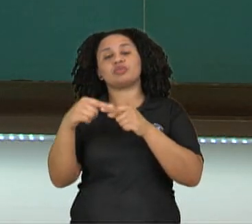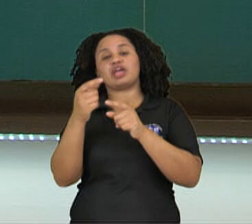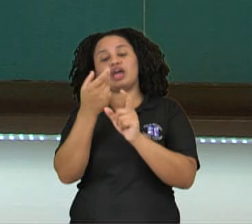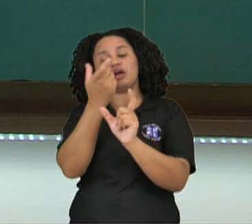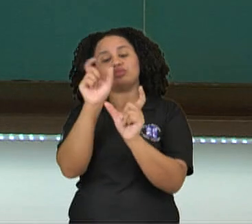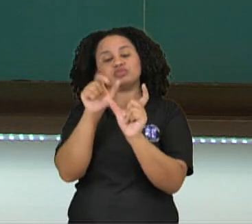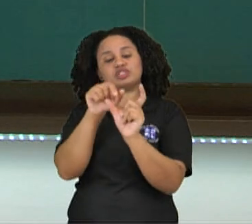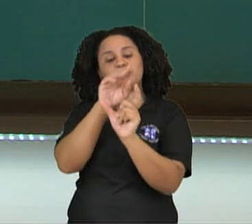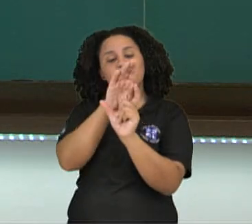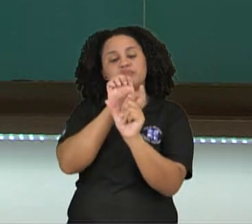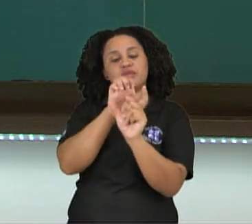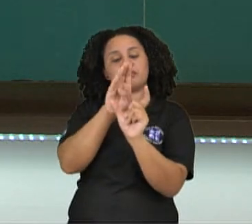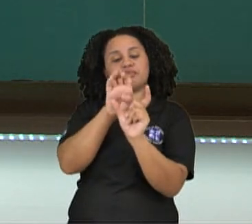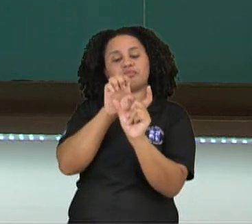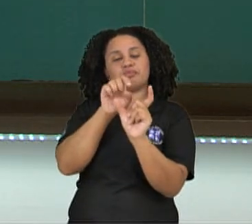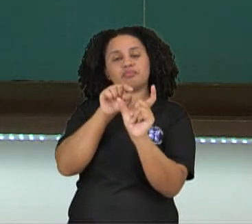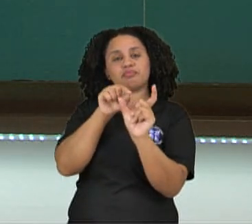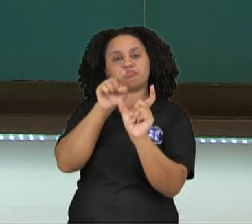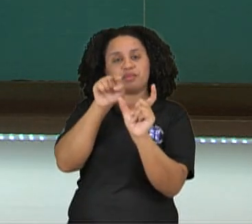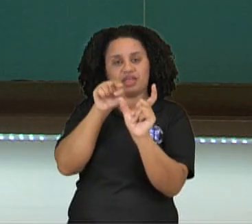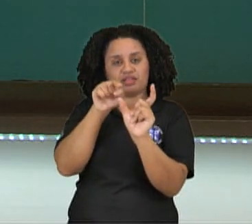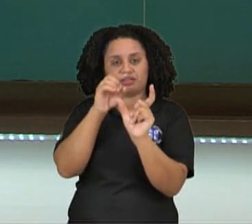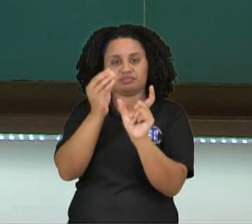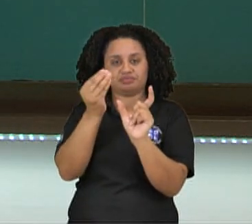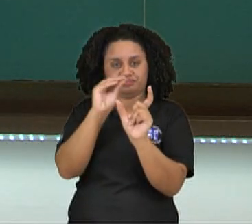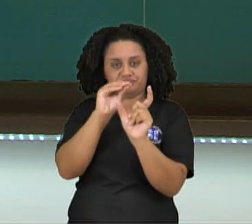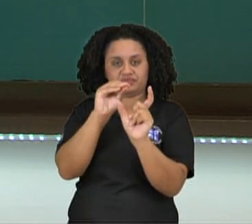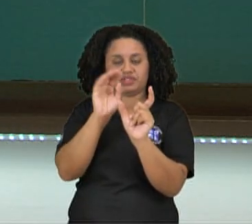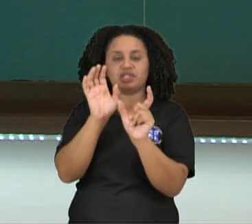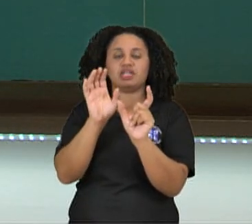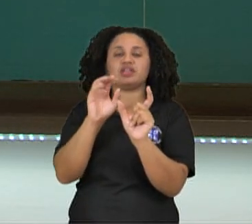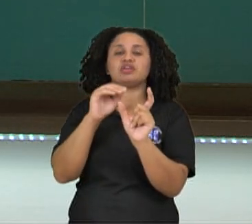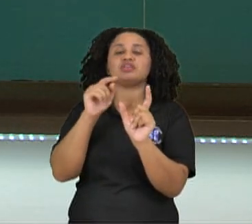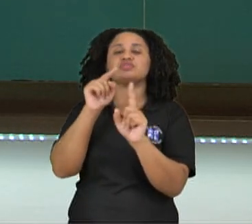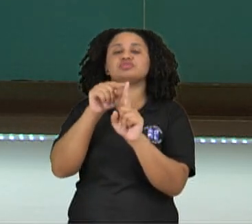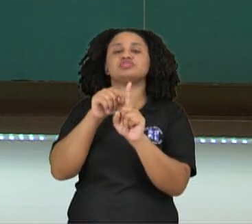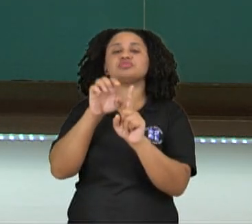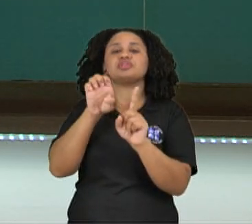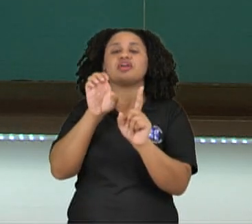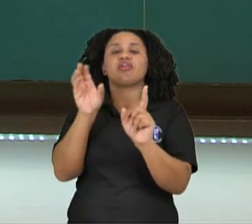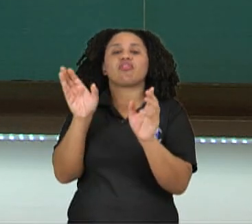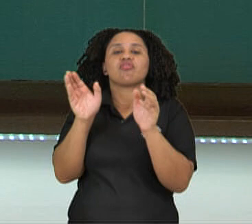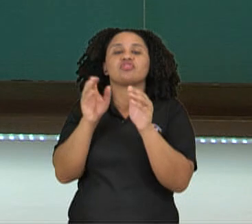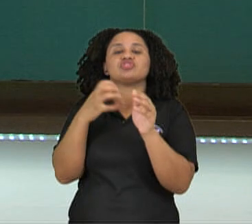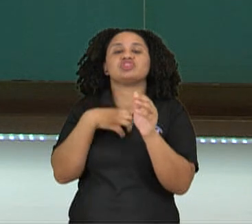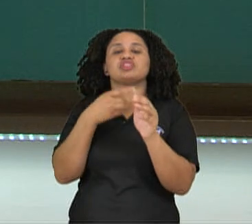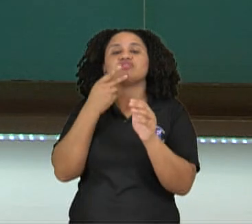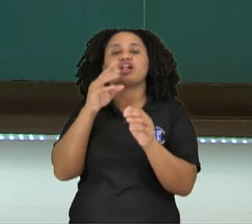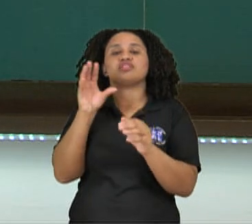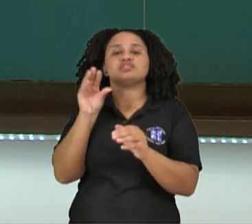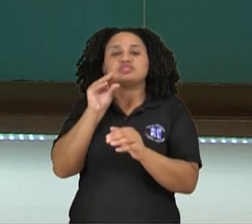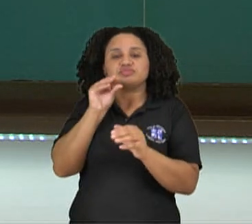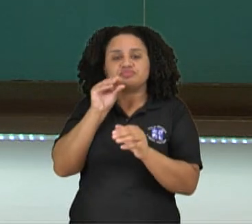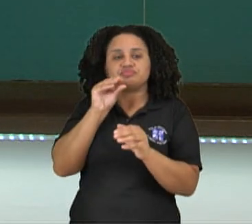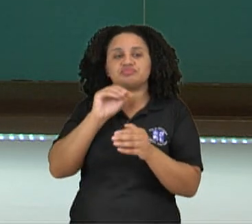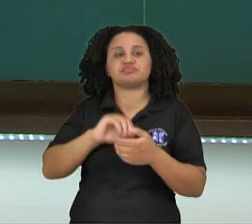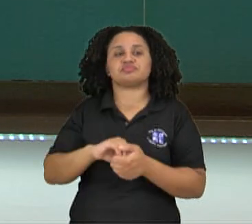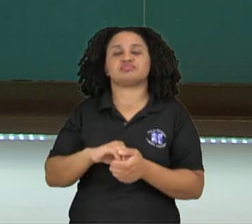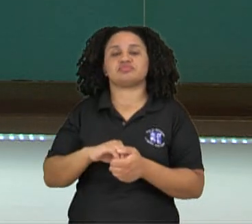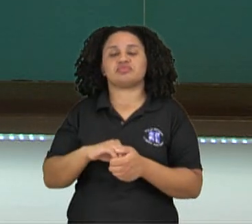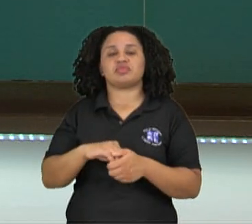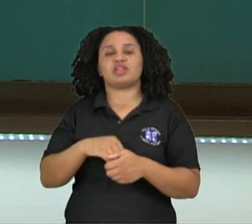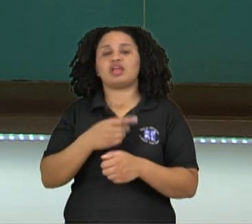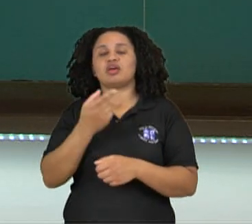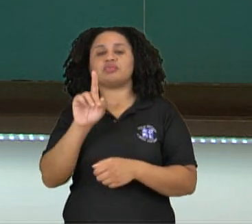tônica é acentuada, porque termina em e esse e é fechado, né? Então, bebê com acento circunflexo. Temos a palavra